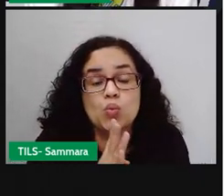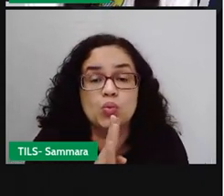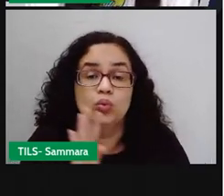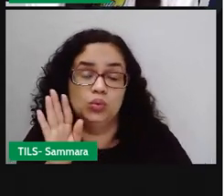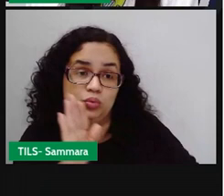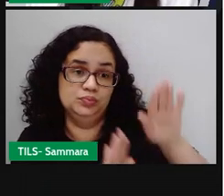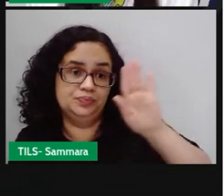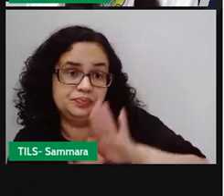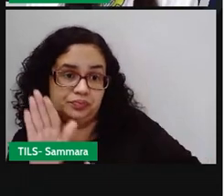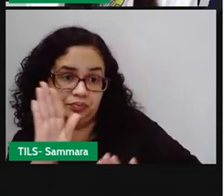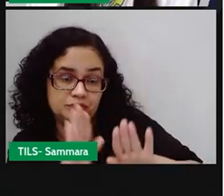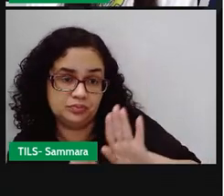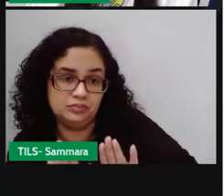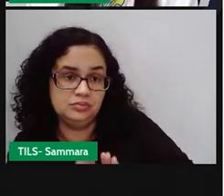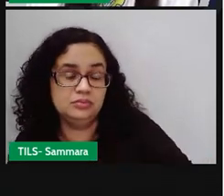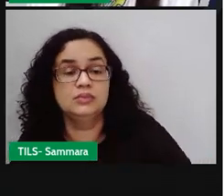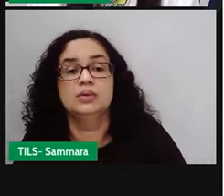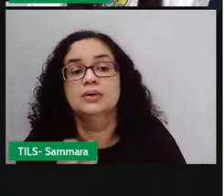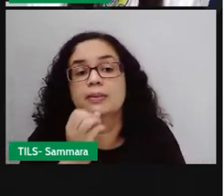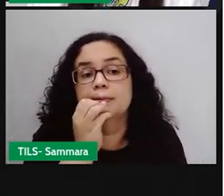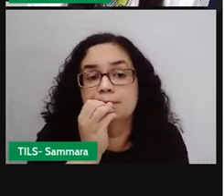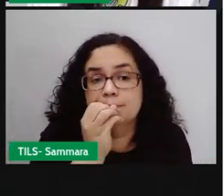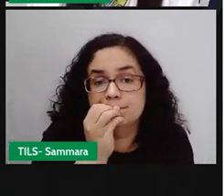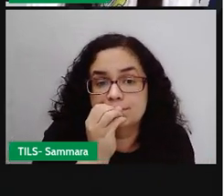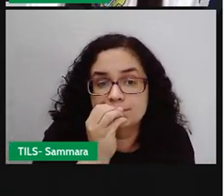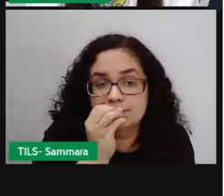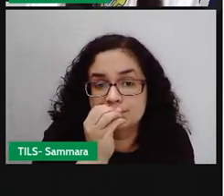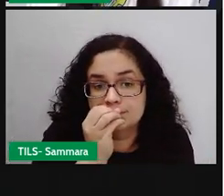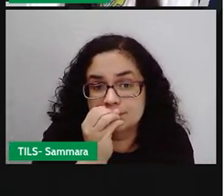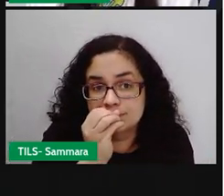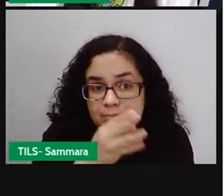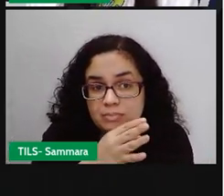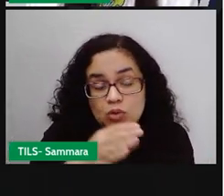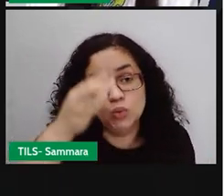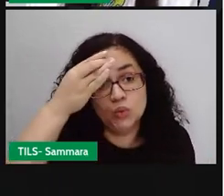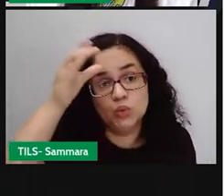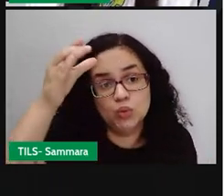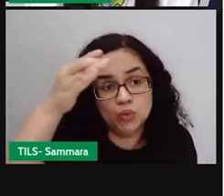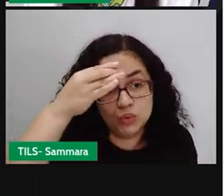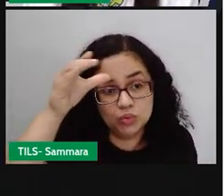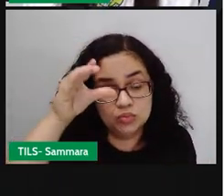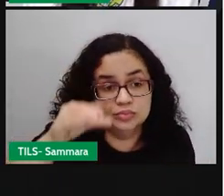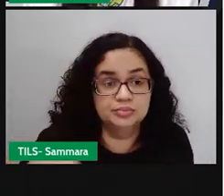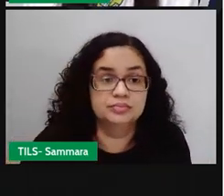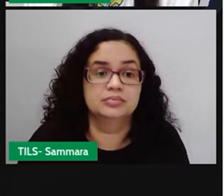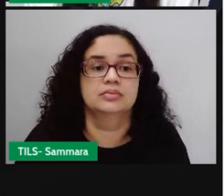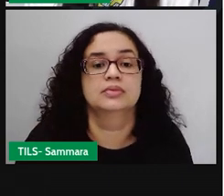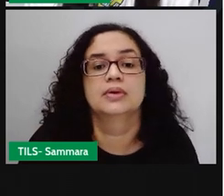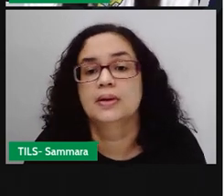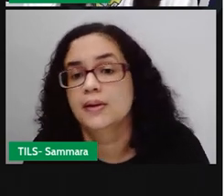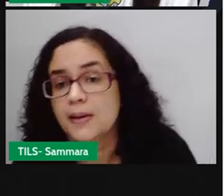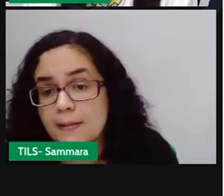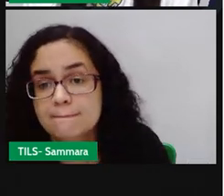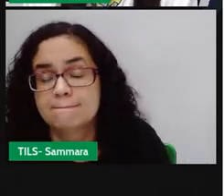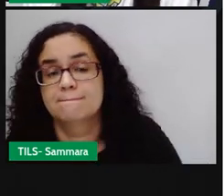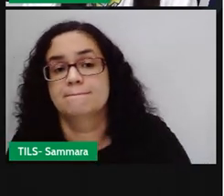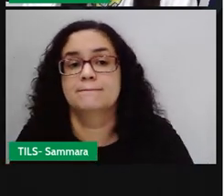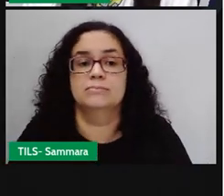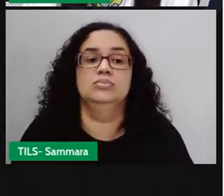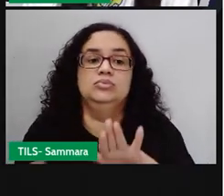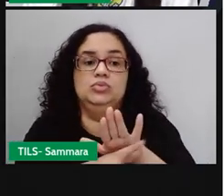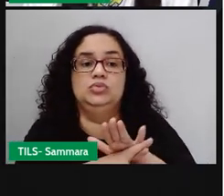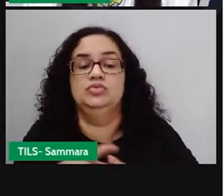da conservação daqueles bens que são considerados patrimônios culturais. Porque, assim, existem, a Pro mostrou